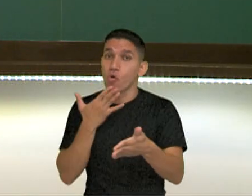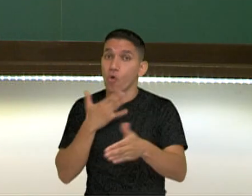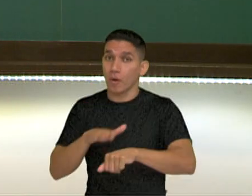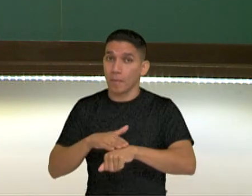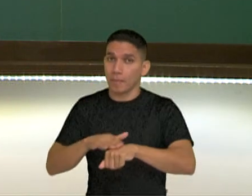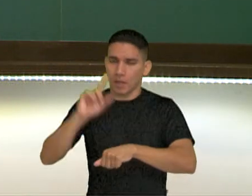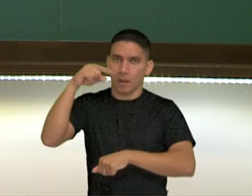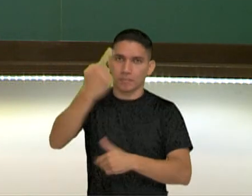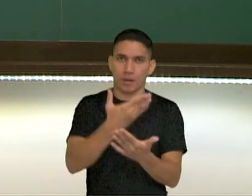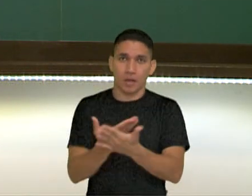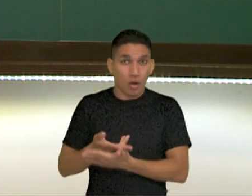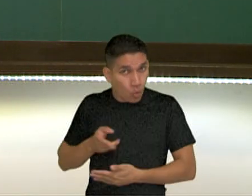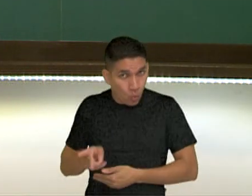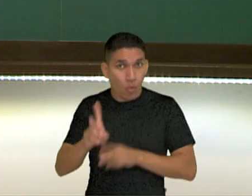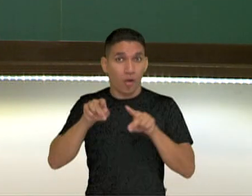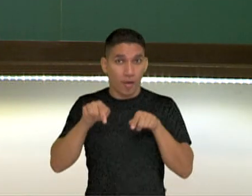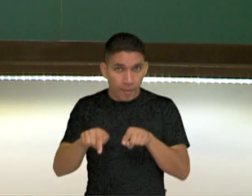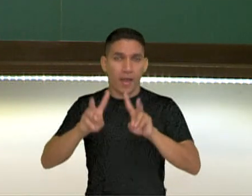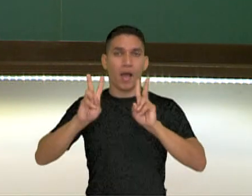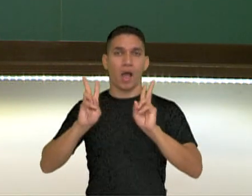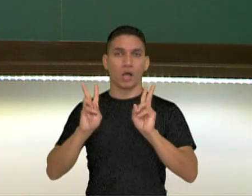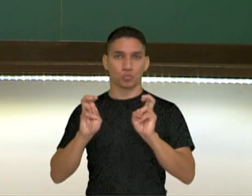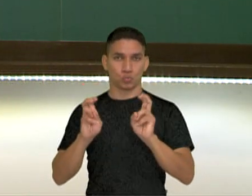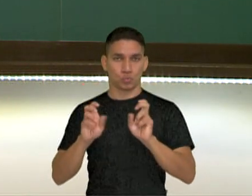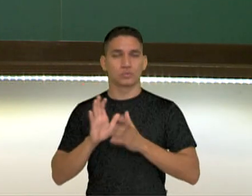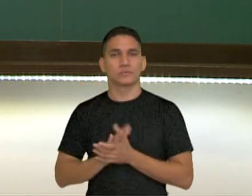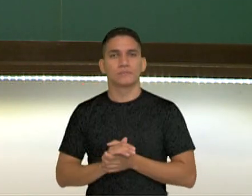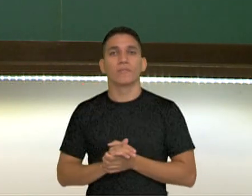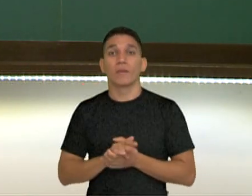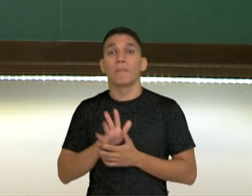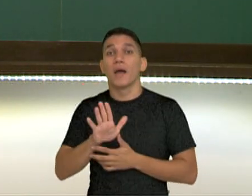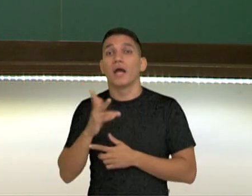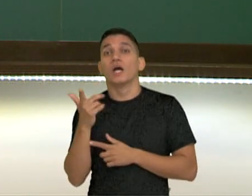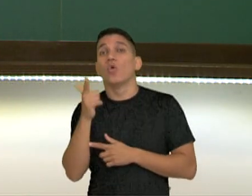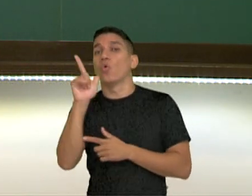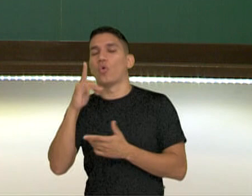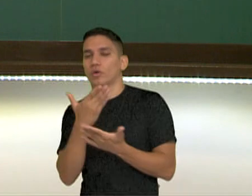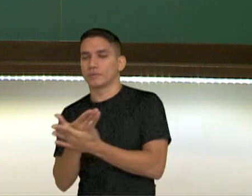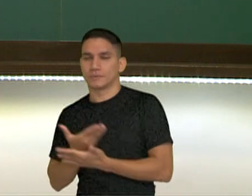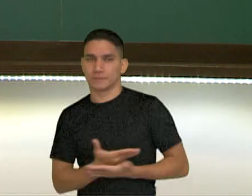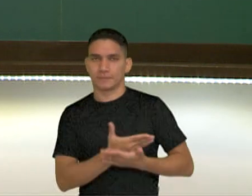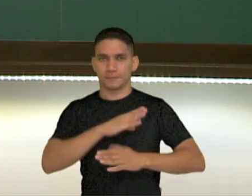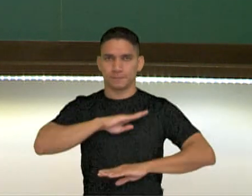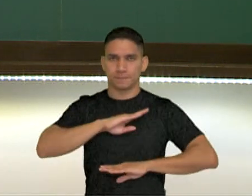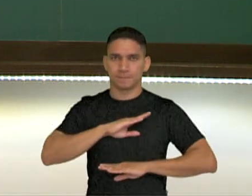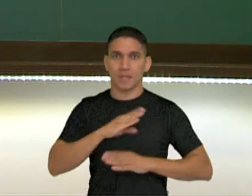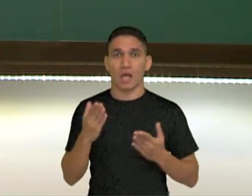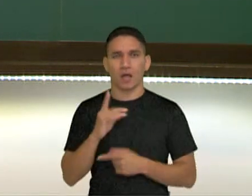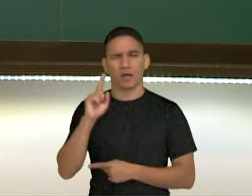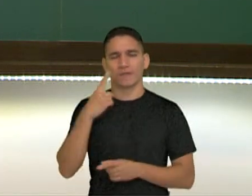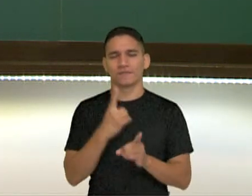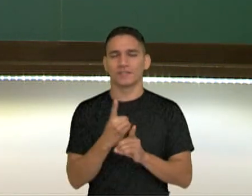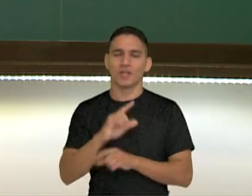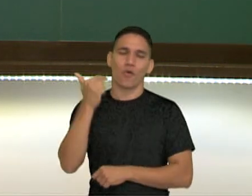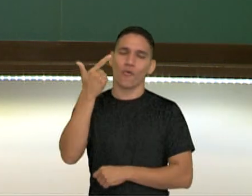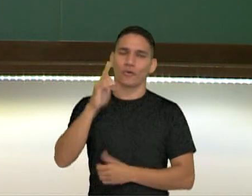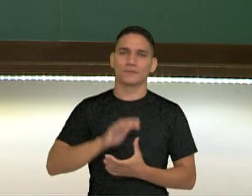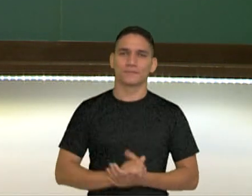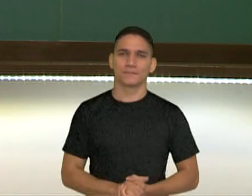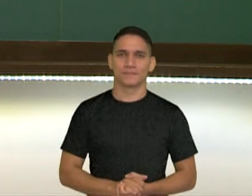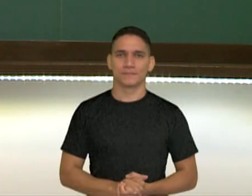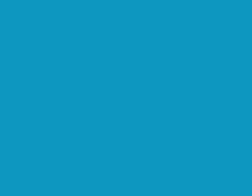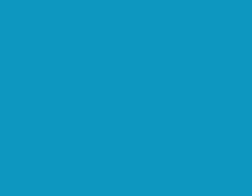próxima aula, a gente ainda vai continuar falando de herança quantitativa, mas estudando outros casos agora. Então, aguardo você na próxima aula. Até lá!